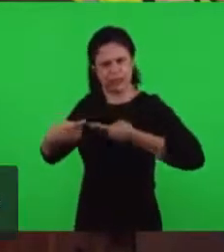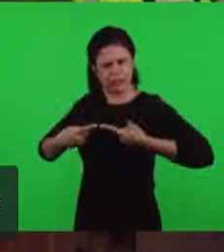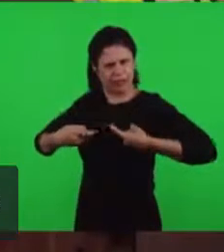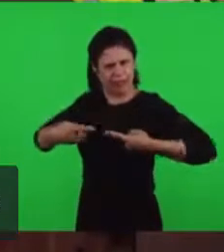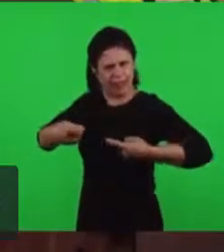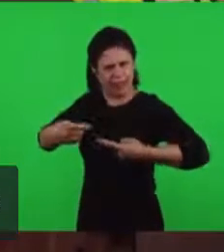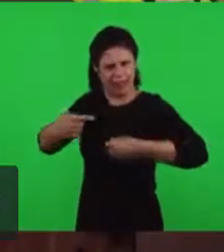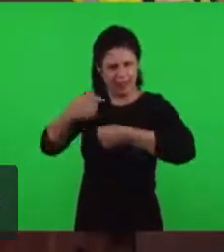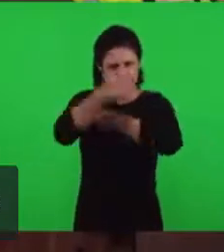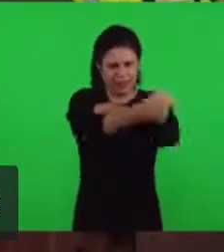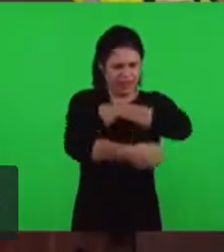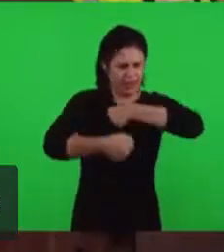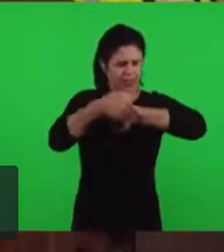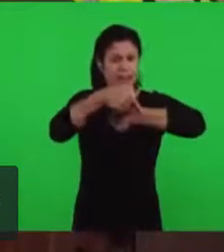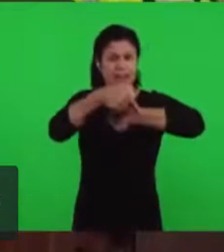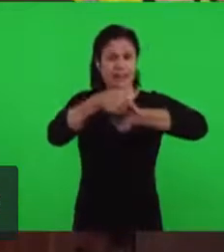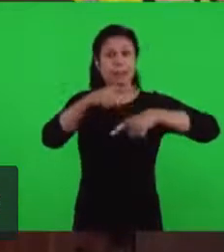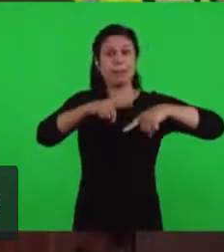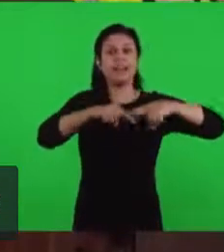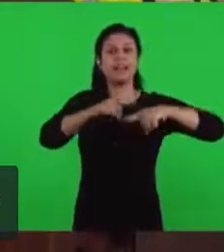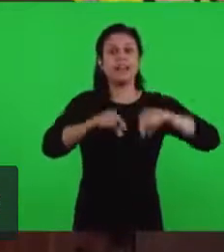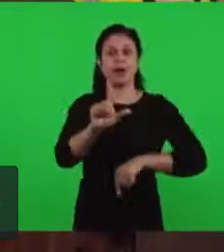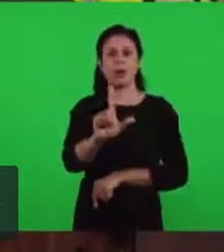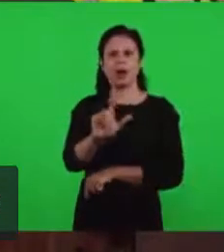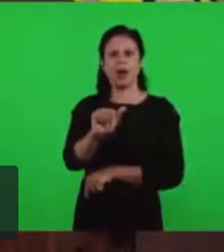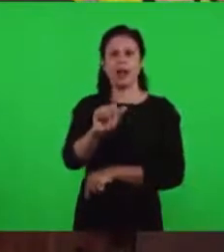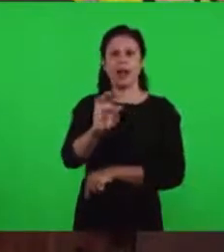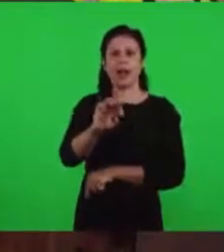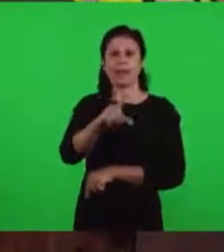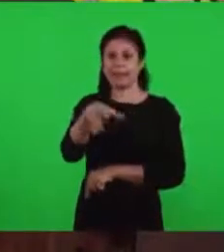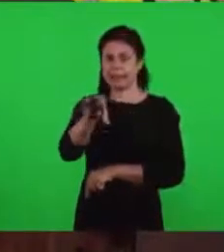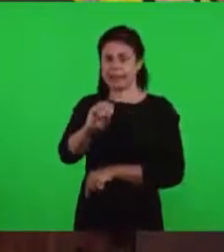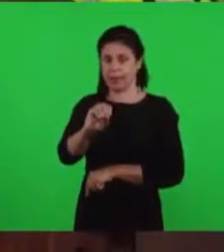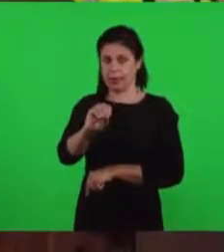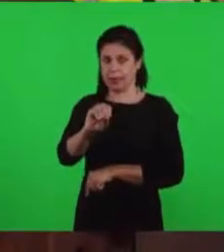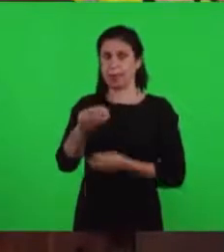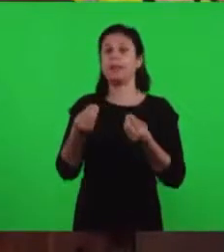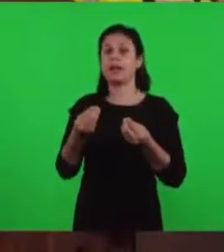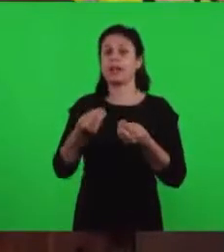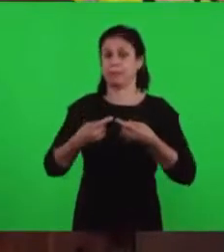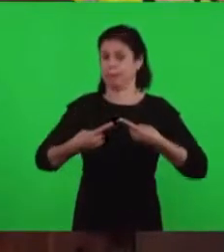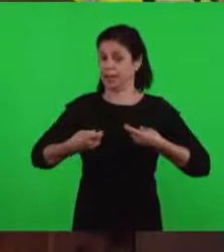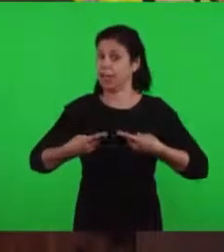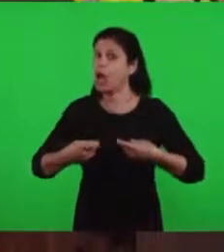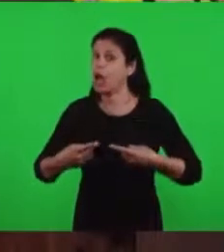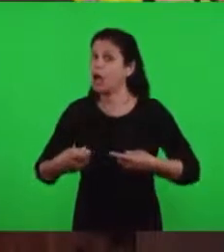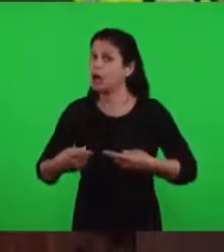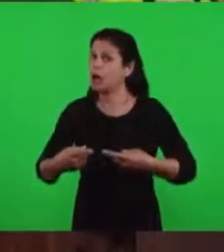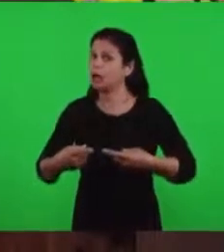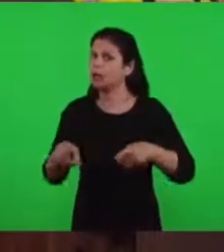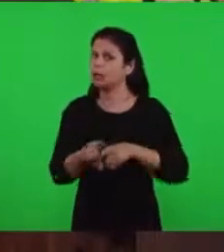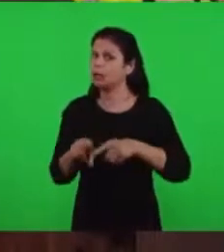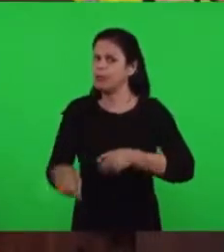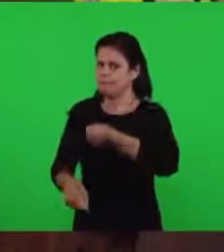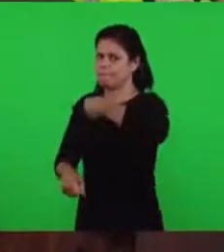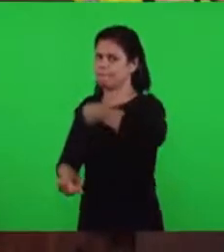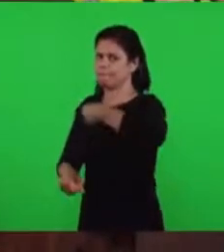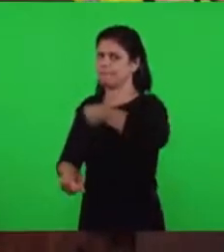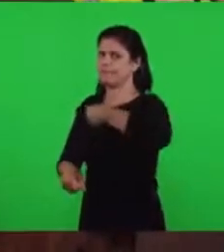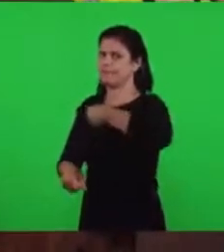liga que era usada naquela época para luta para a defesa e para o